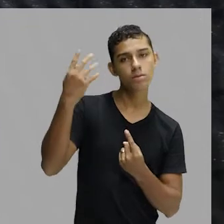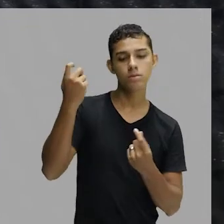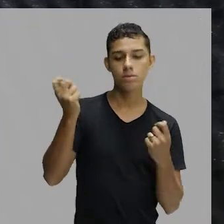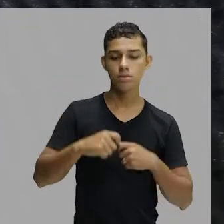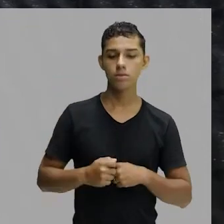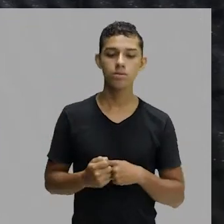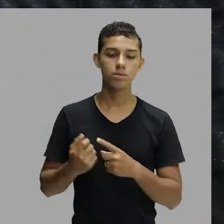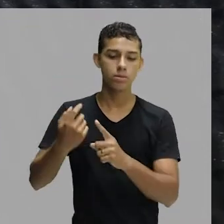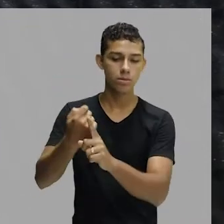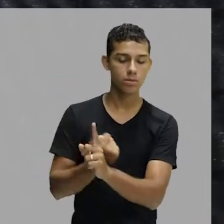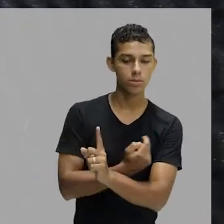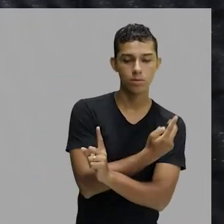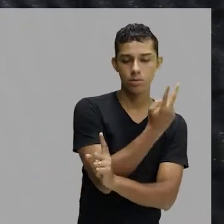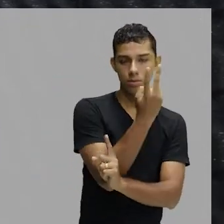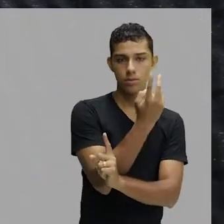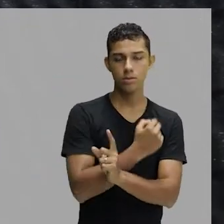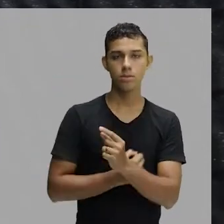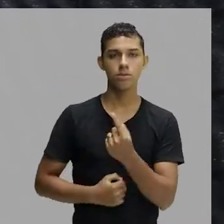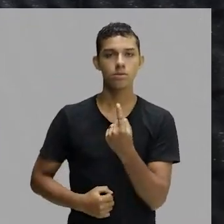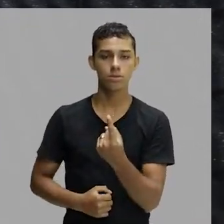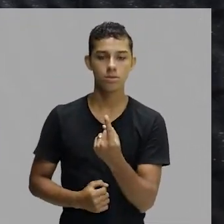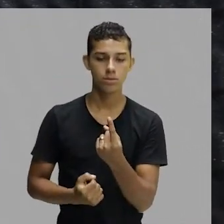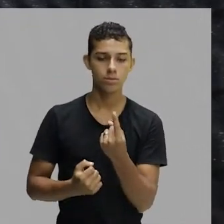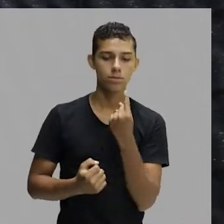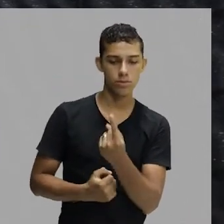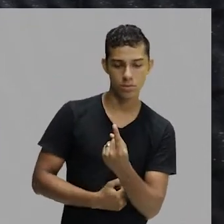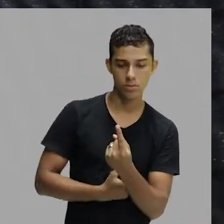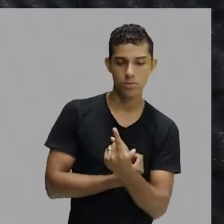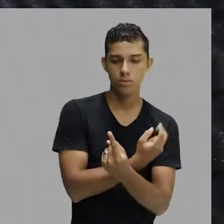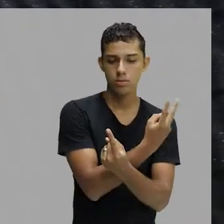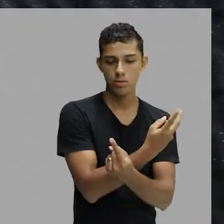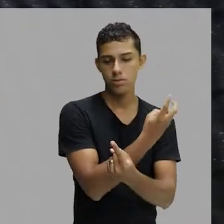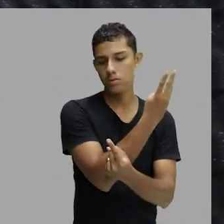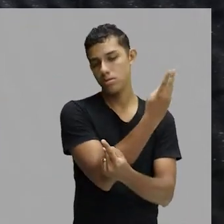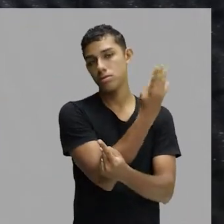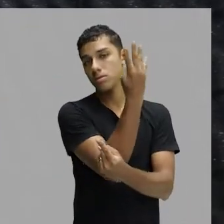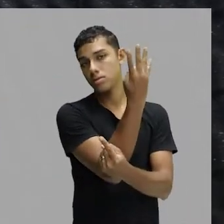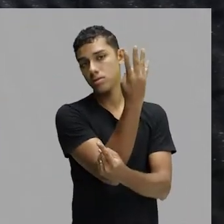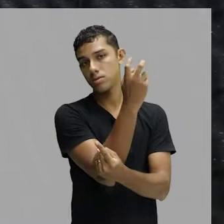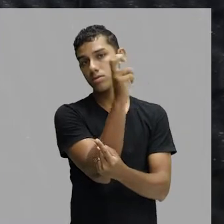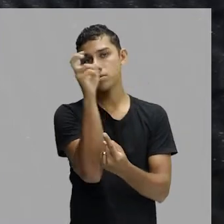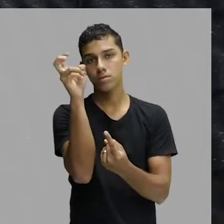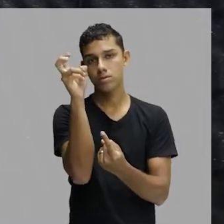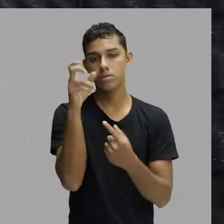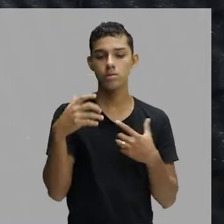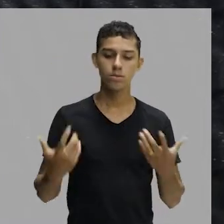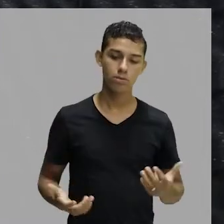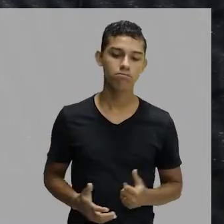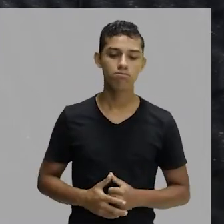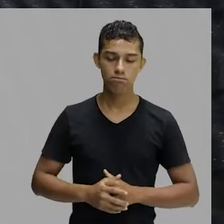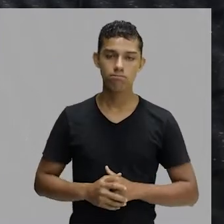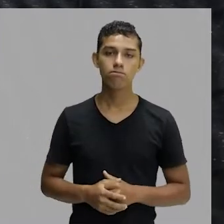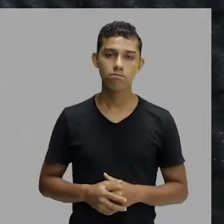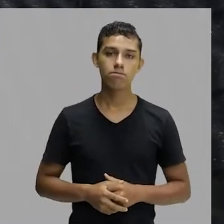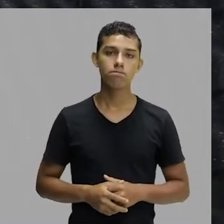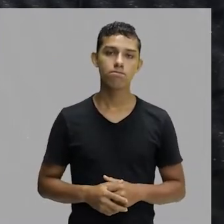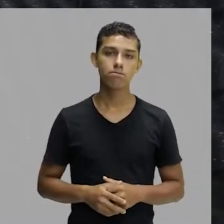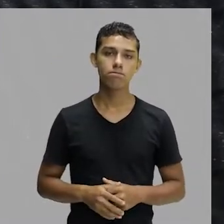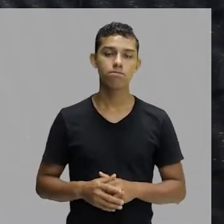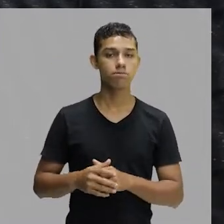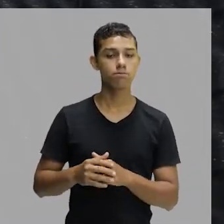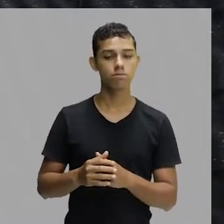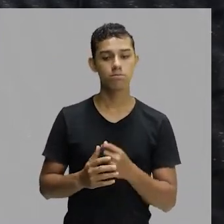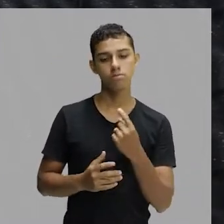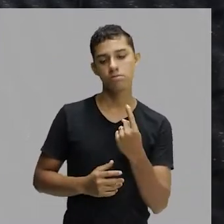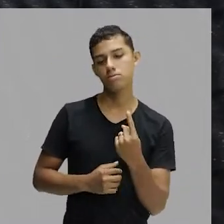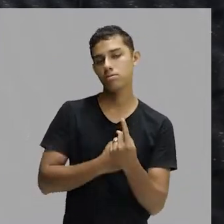eu numerar no sentido horário, eu vou ter 1, 2, 3, 4, 5. Os grupos metil nos